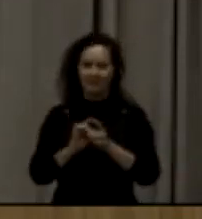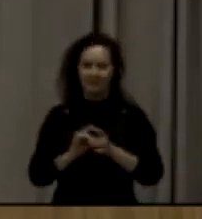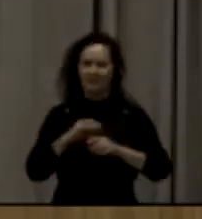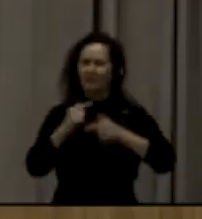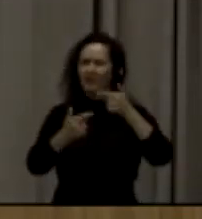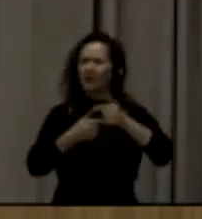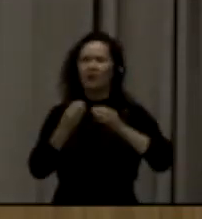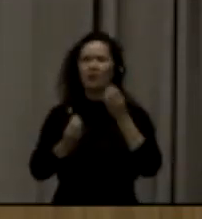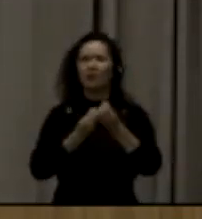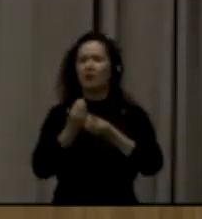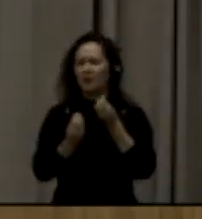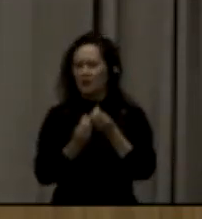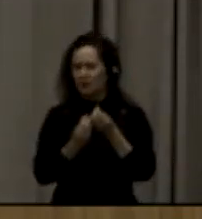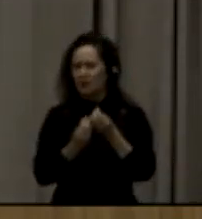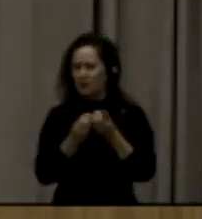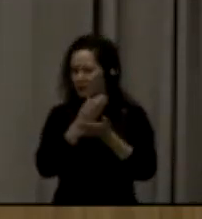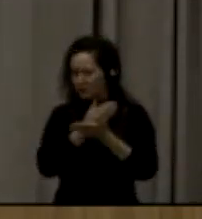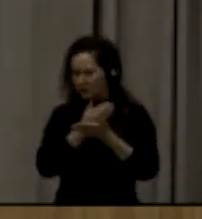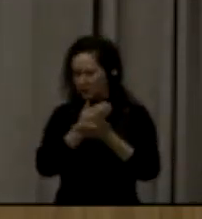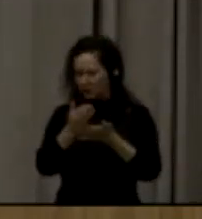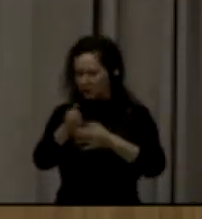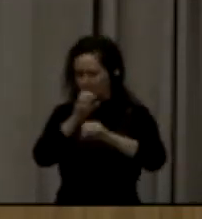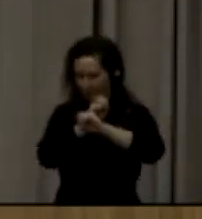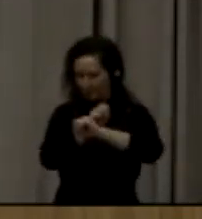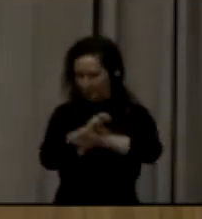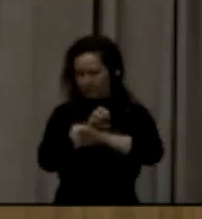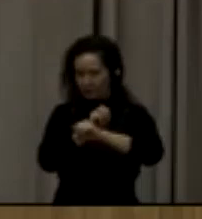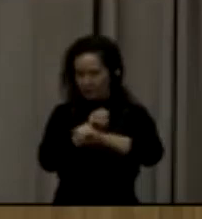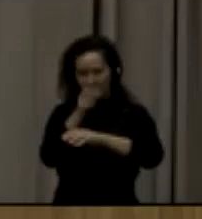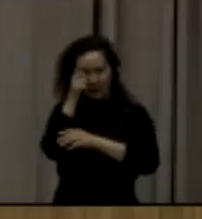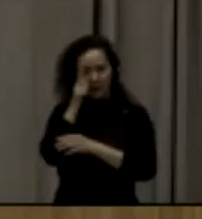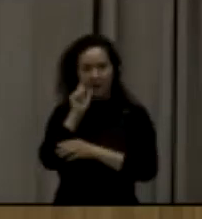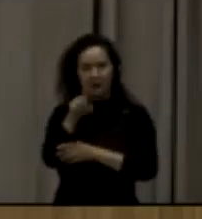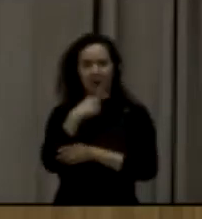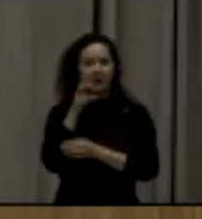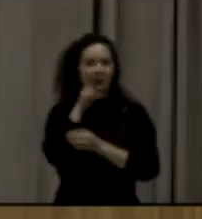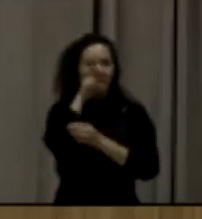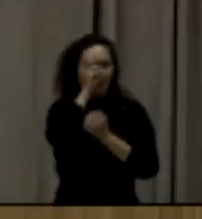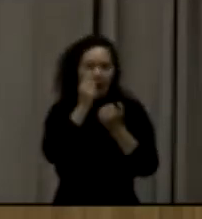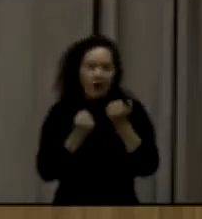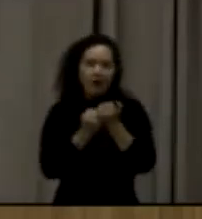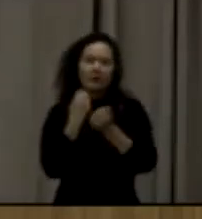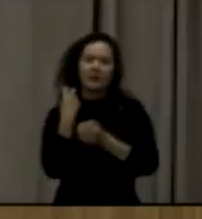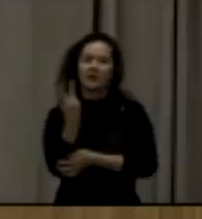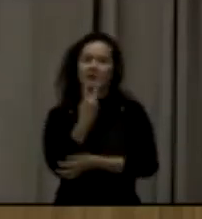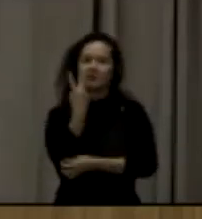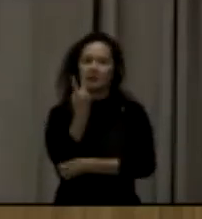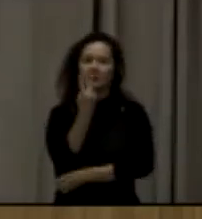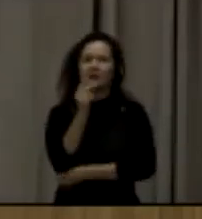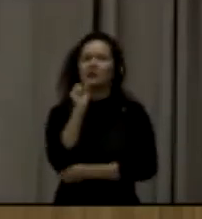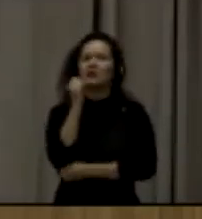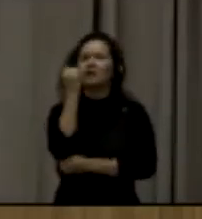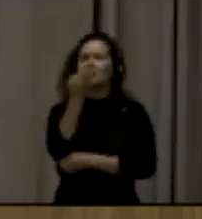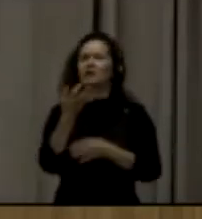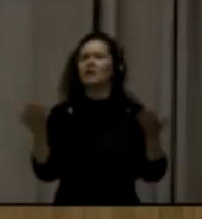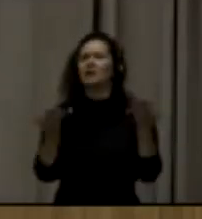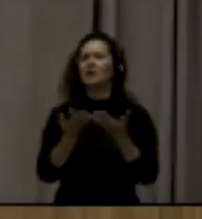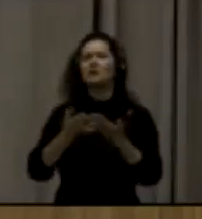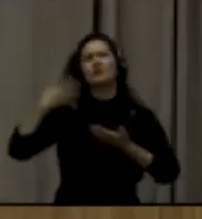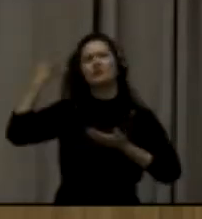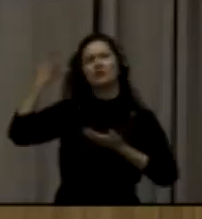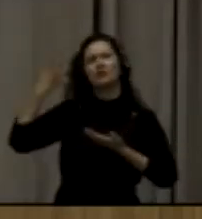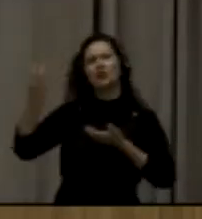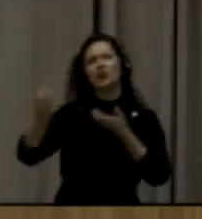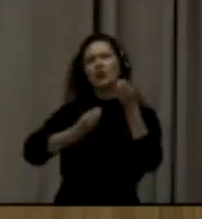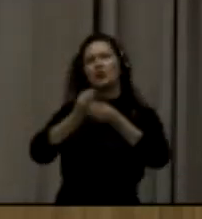nós trabalhamos a partir da educação para podermos fortalecer esses valores do que são falados aqui, de